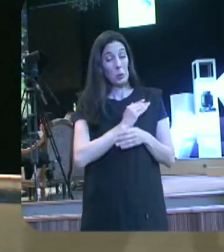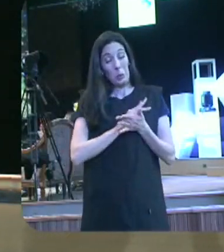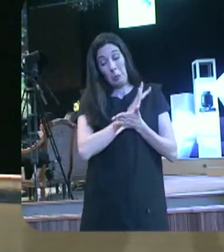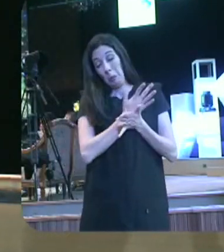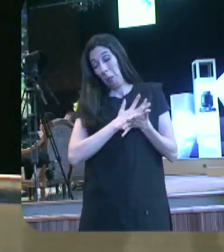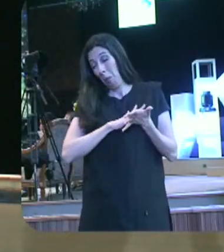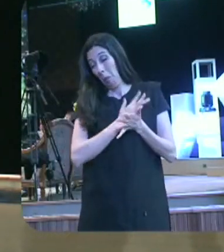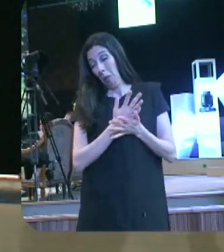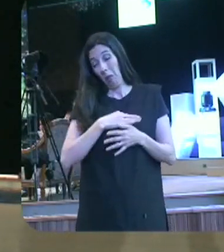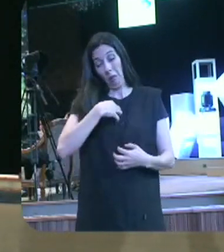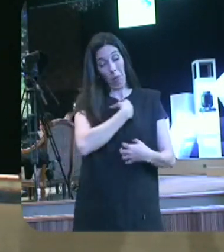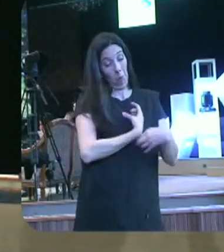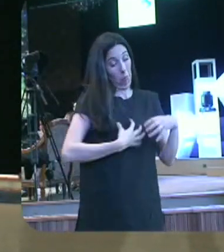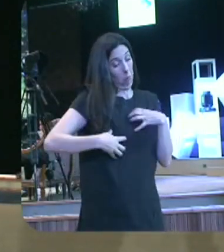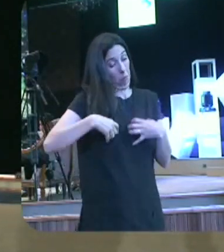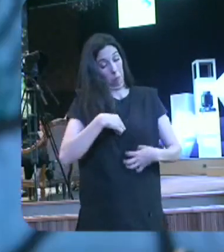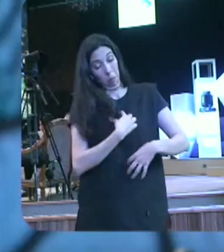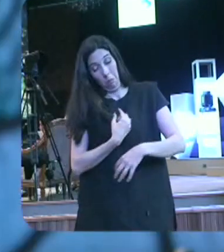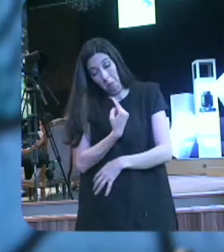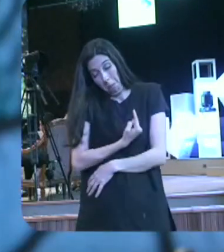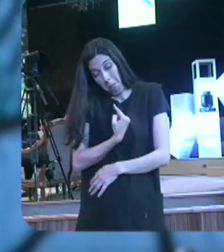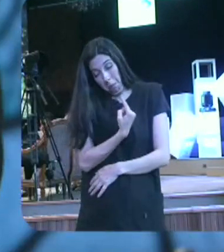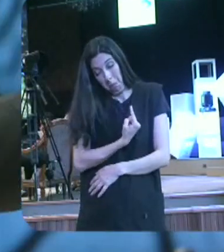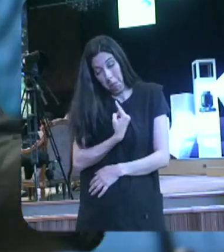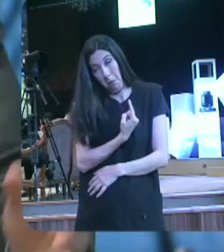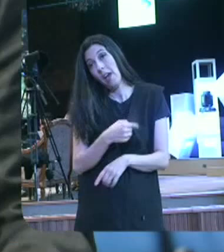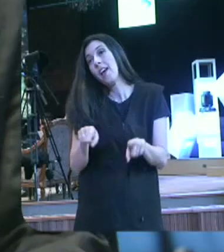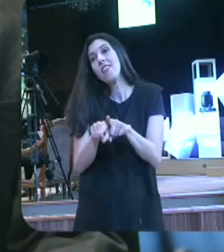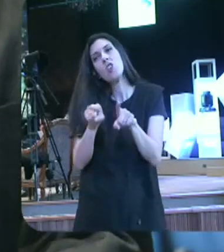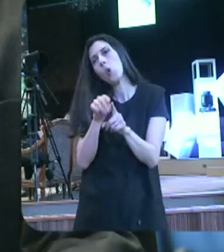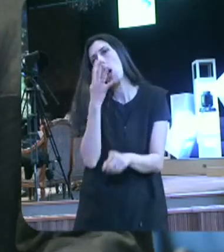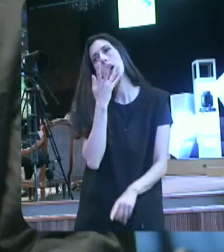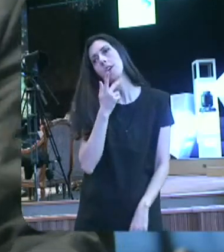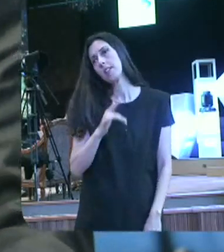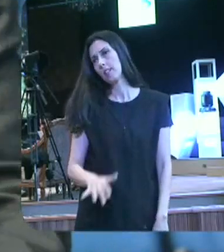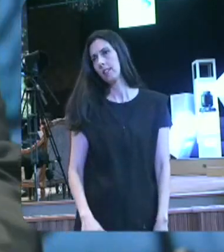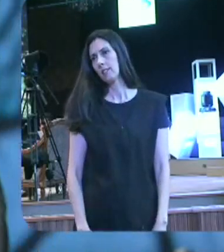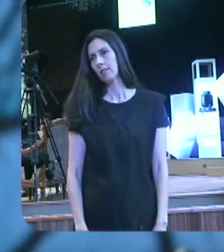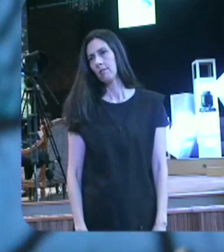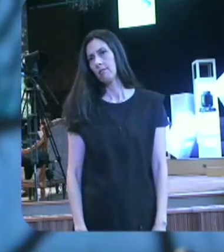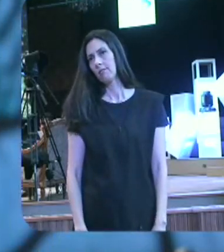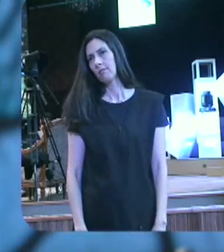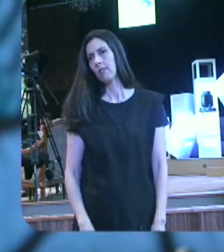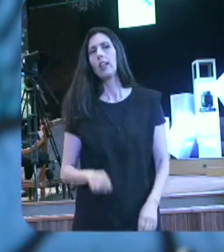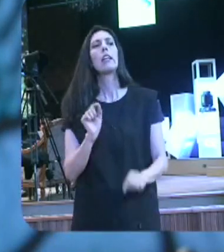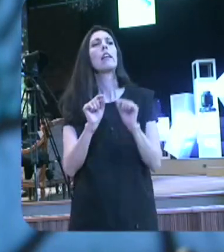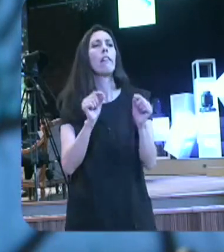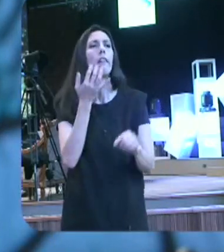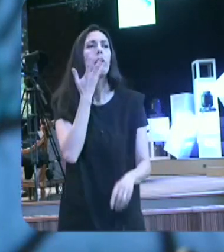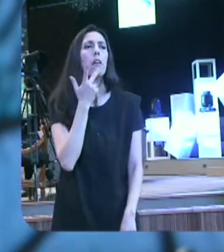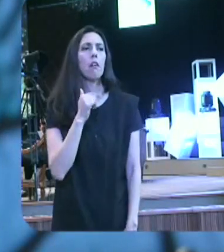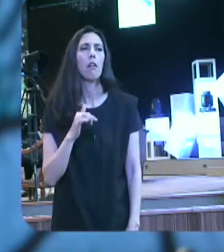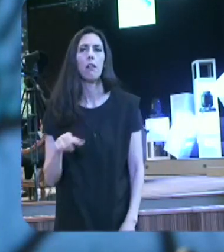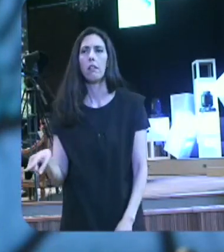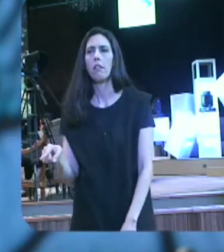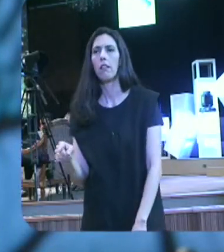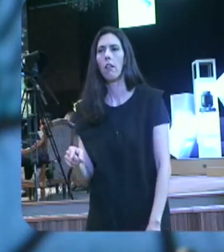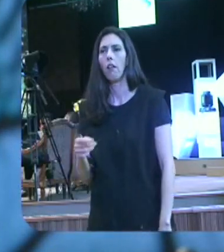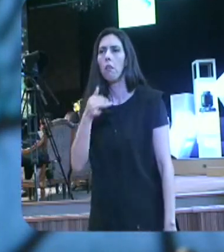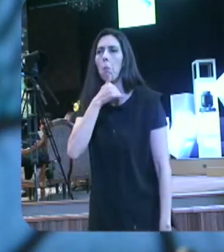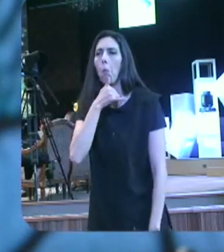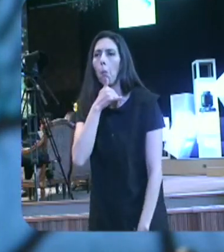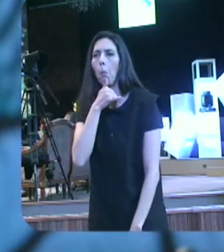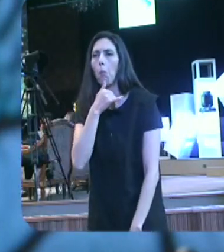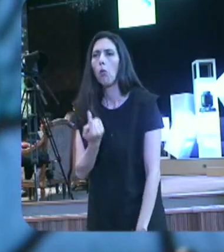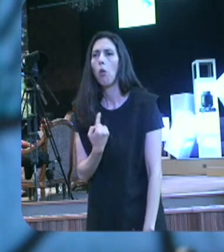sente sozinho, a gente possa fazer como uma criança faz. O que a criança faz?